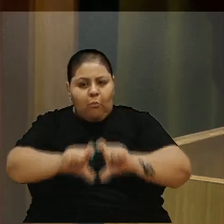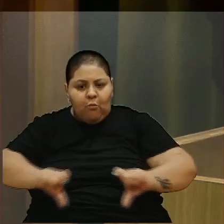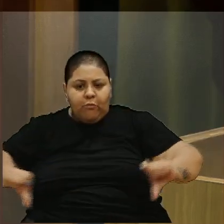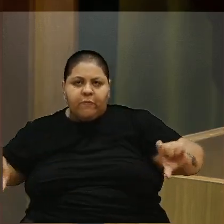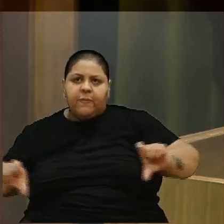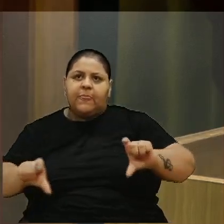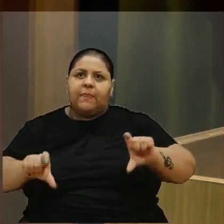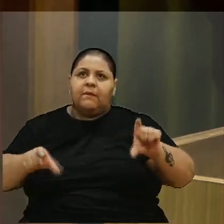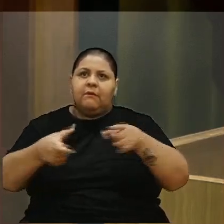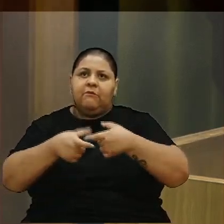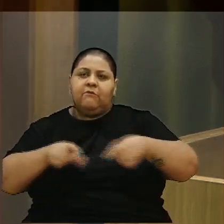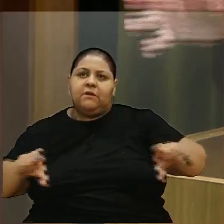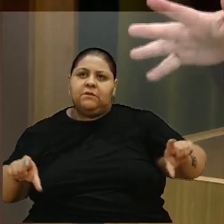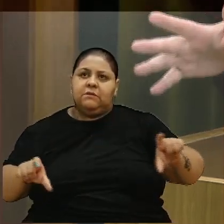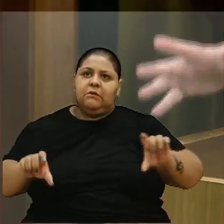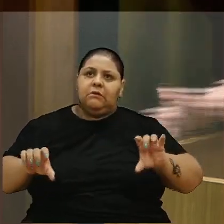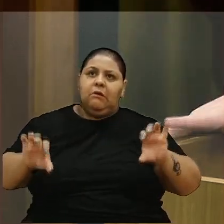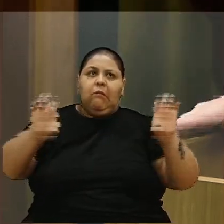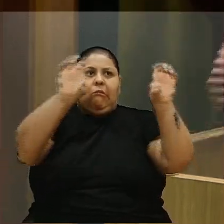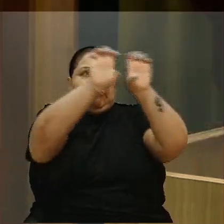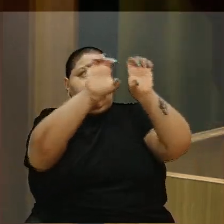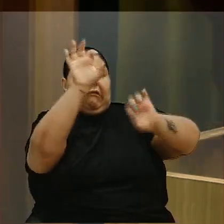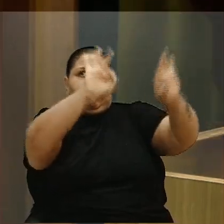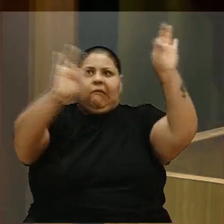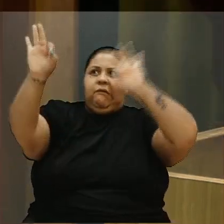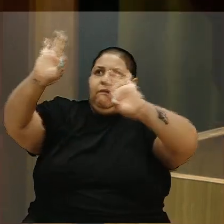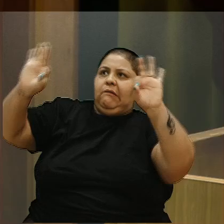anexos e puxadinho que faz de mezanino,